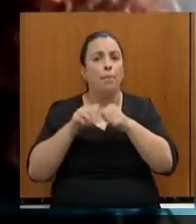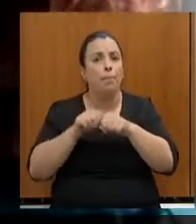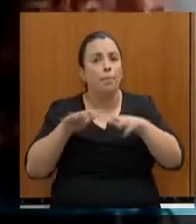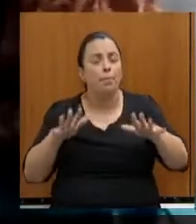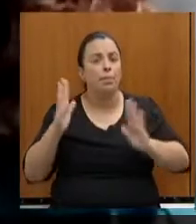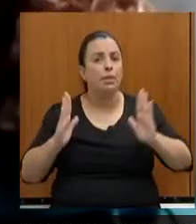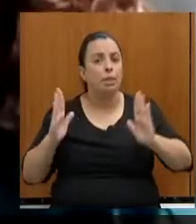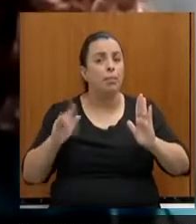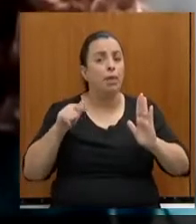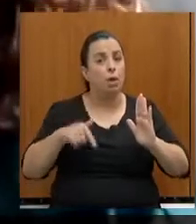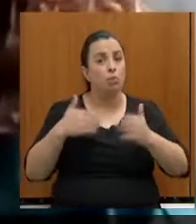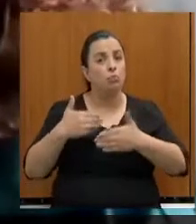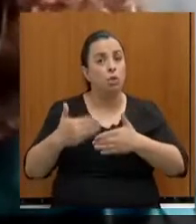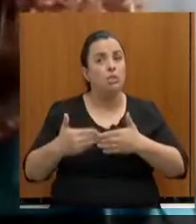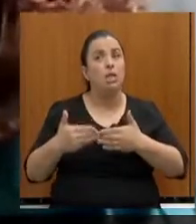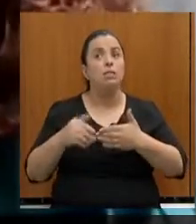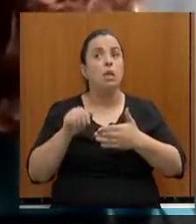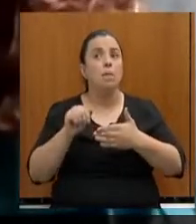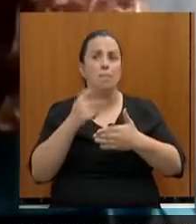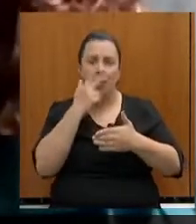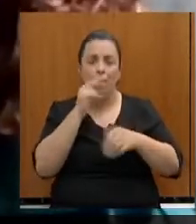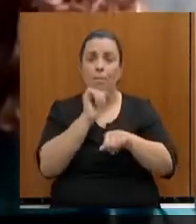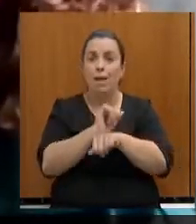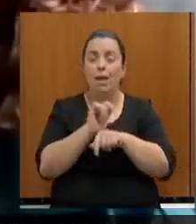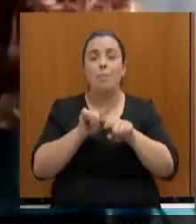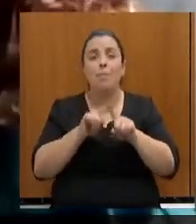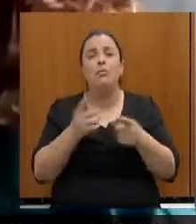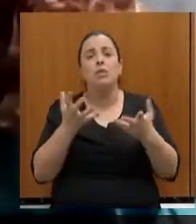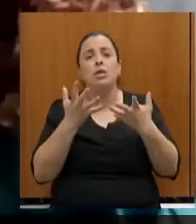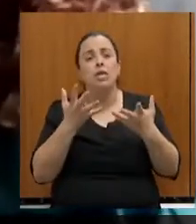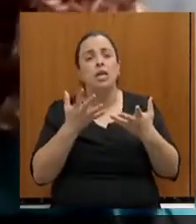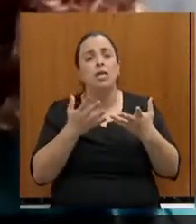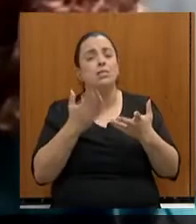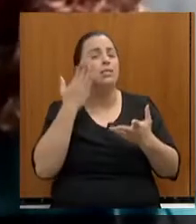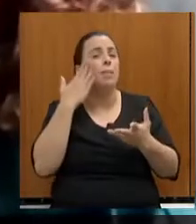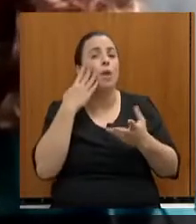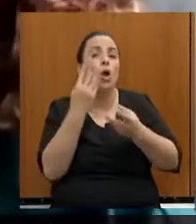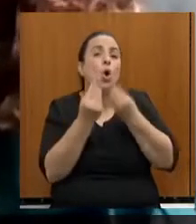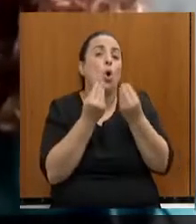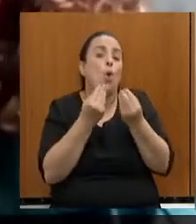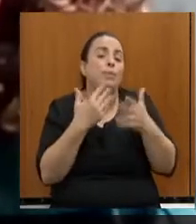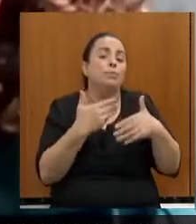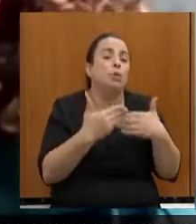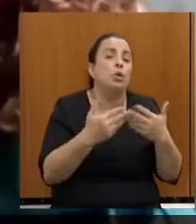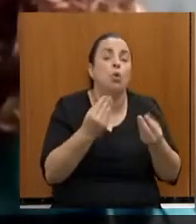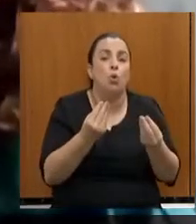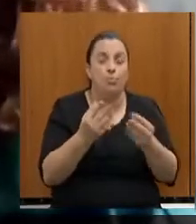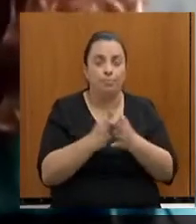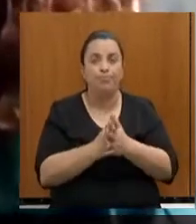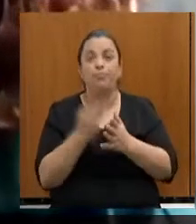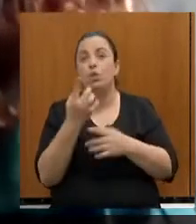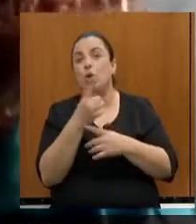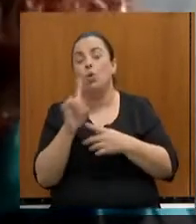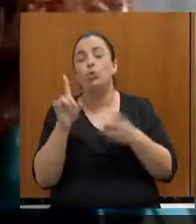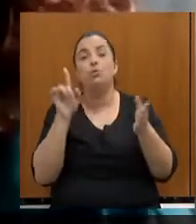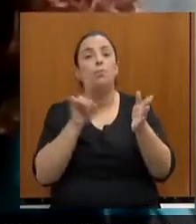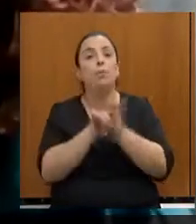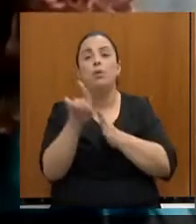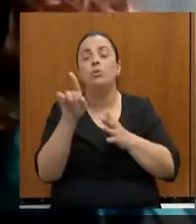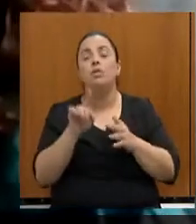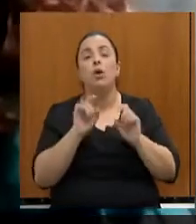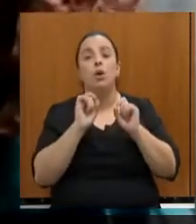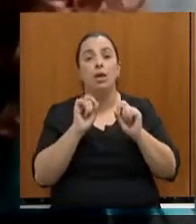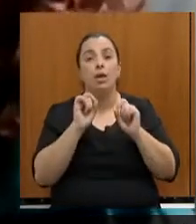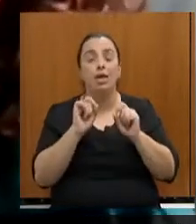deve estar paralisado mas eu gostaria de uma atuação e por último é por último eu queria perguntar também sobre esse risco eminente